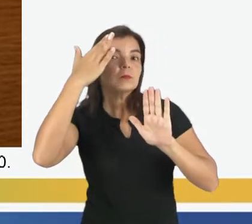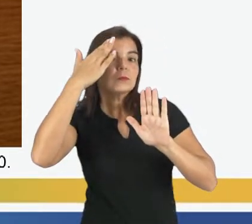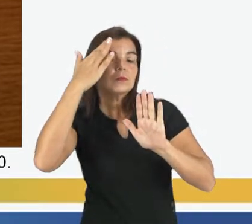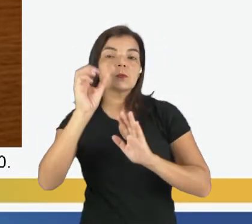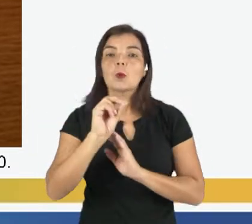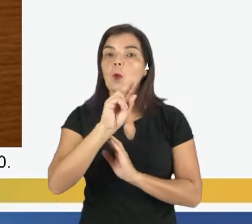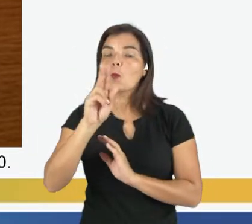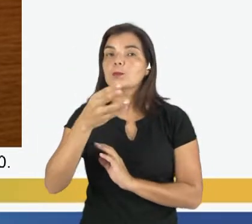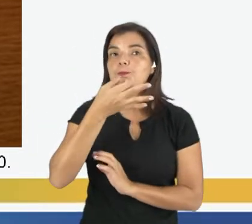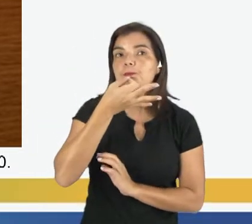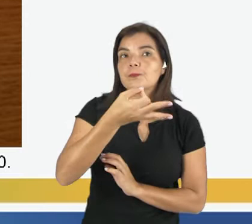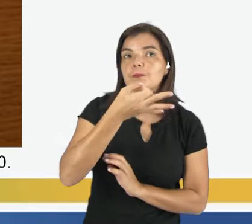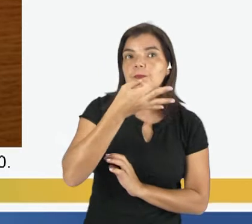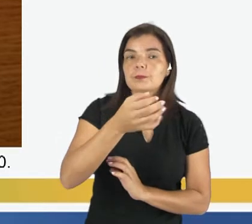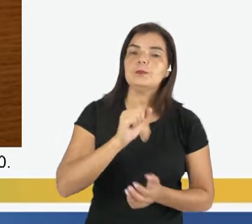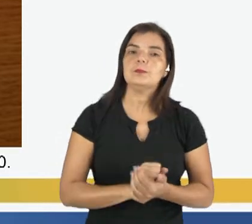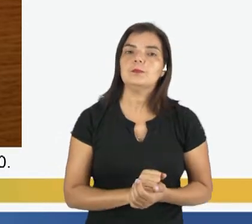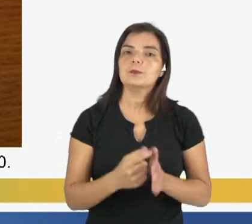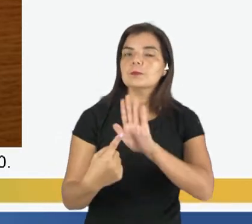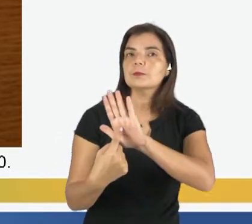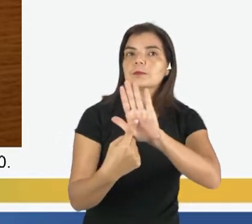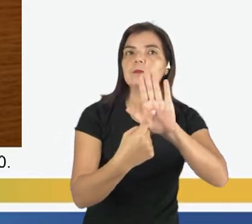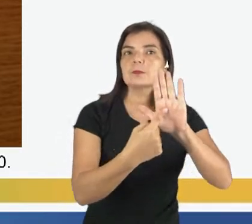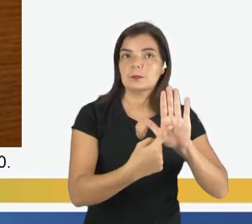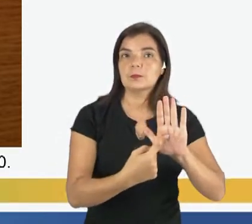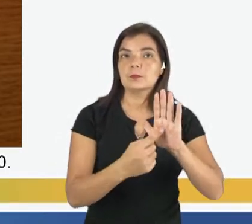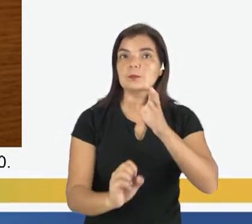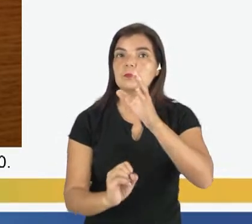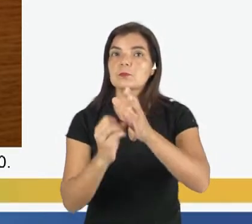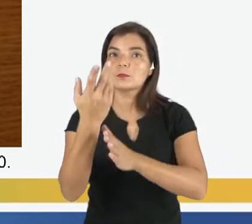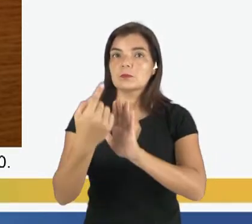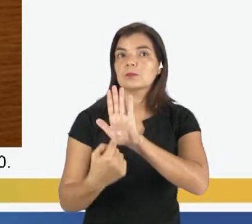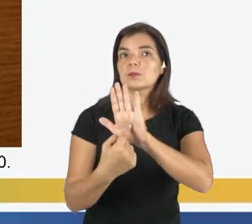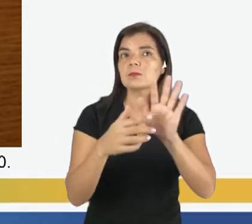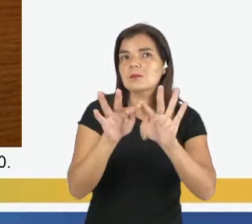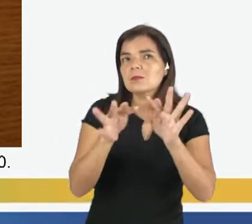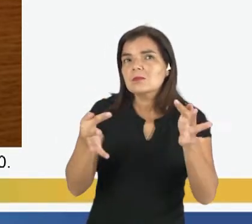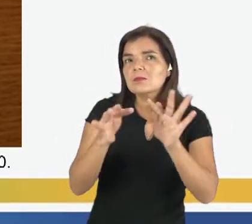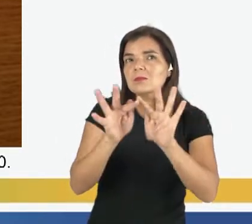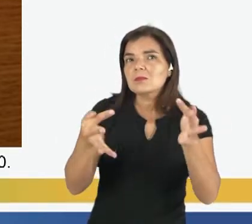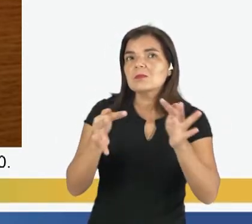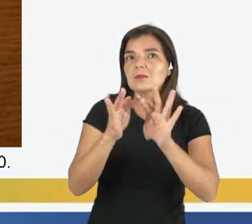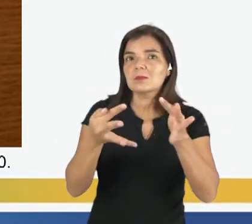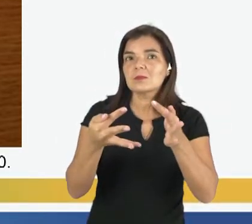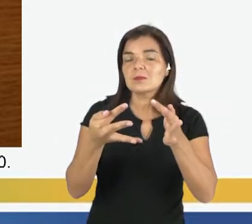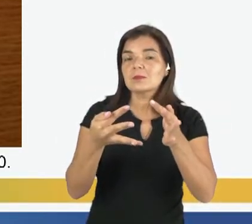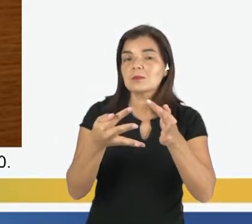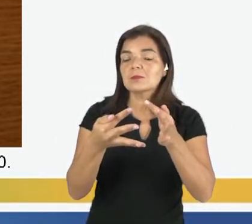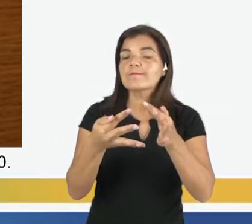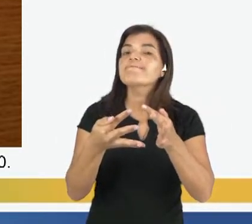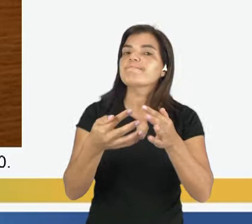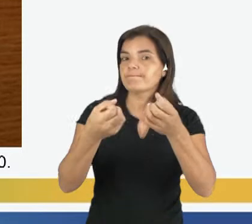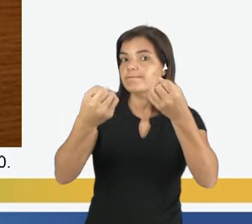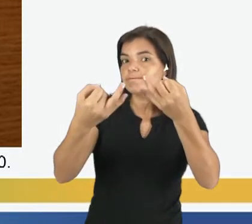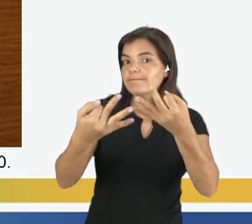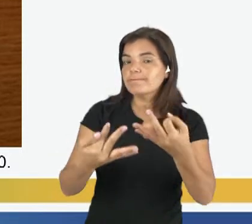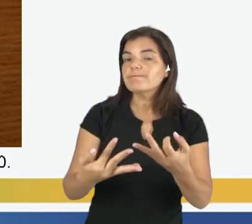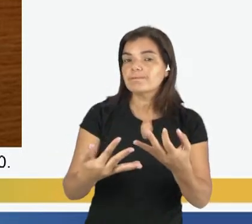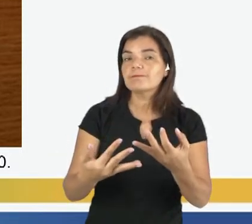interpretativa ou opinativa. Na expositiva, os fatos são apresentados simples e objetivamente.